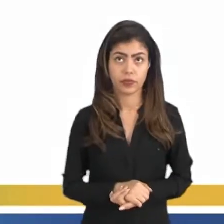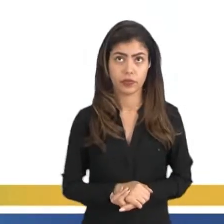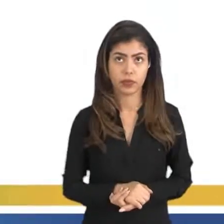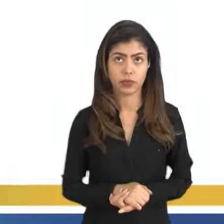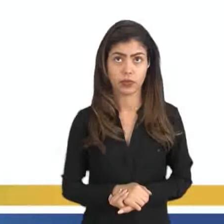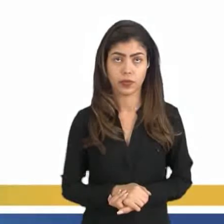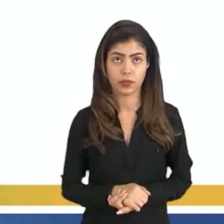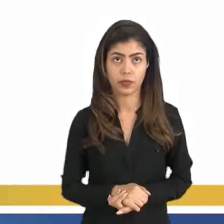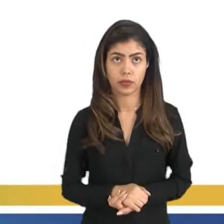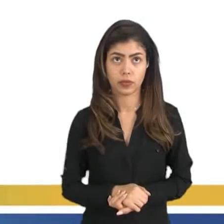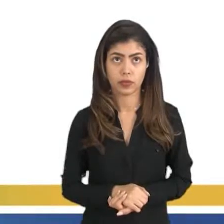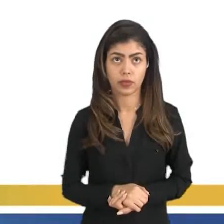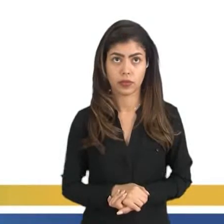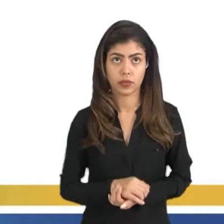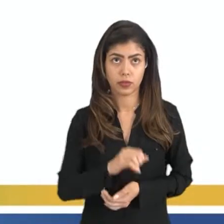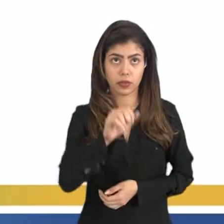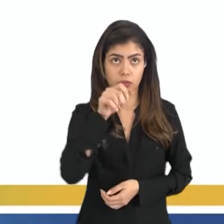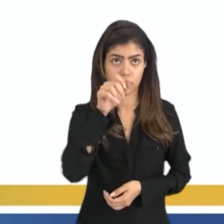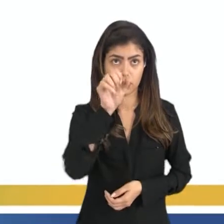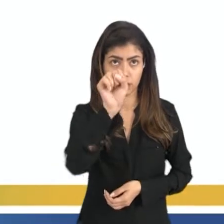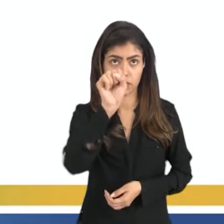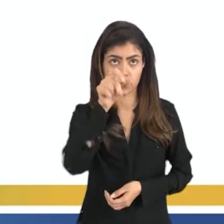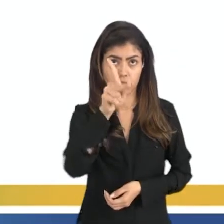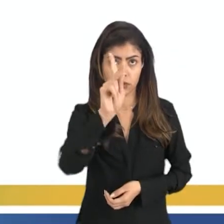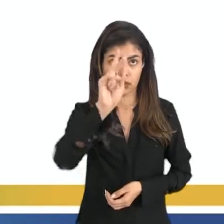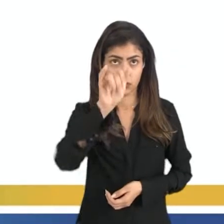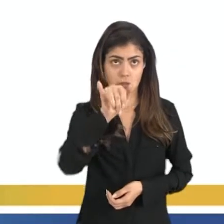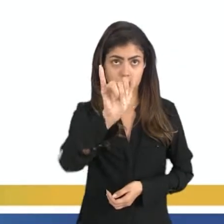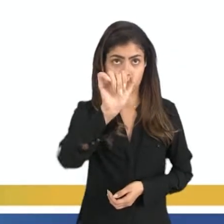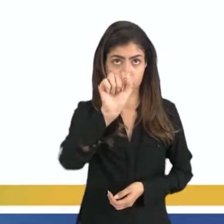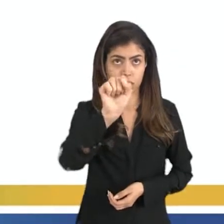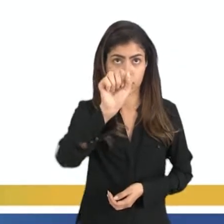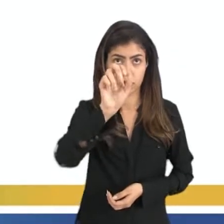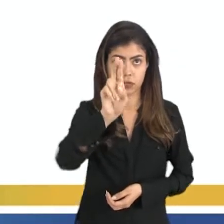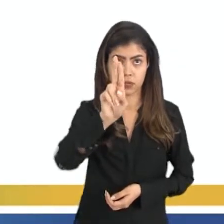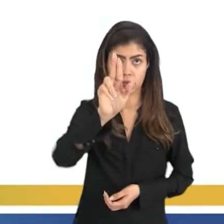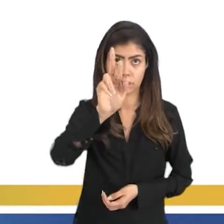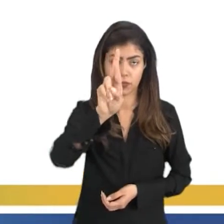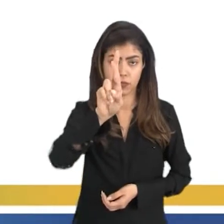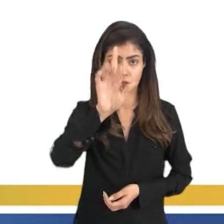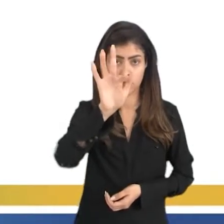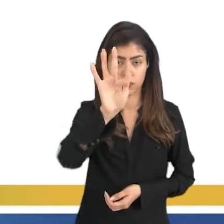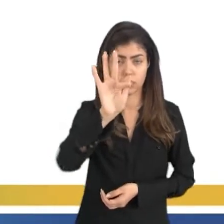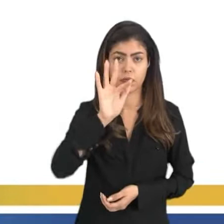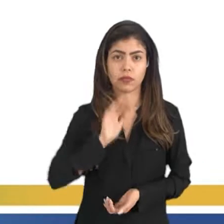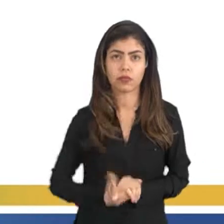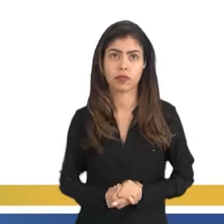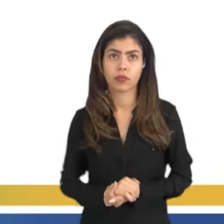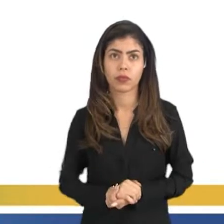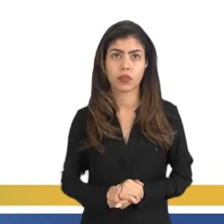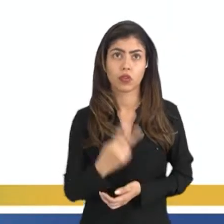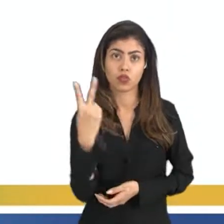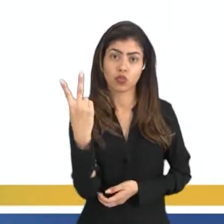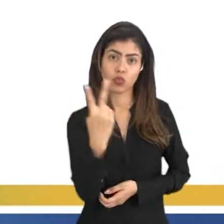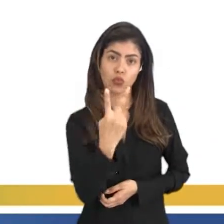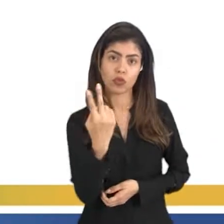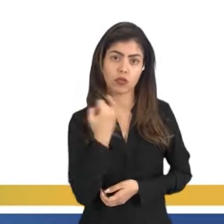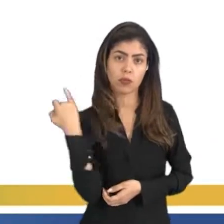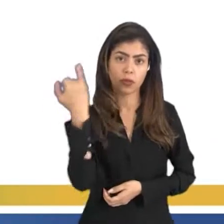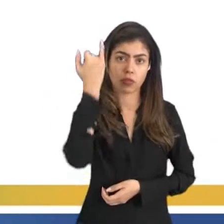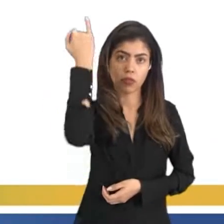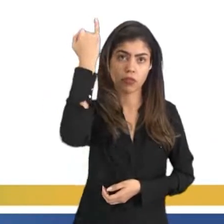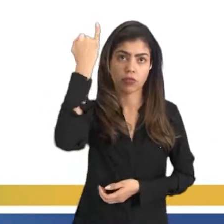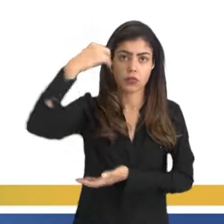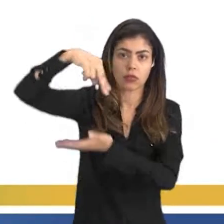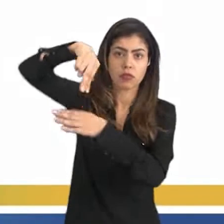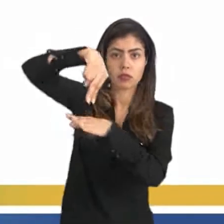paraquedas, desculpa. Nós temos o Sky Surf, é um salto praticado em dose dupla. O paraquedista principal, que é o